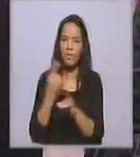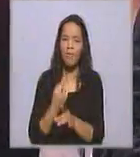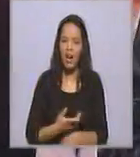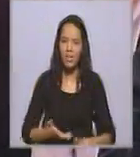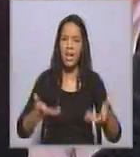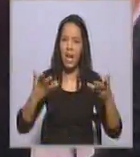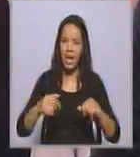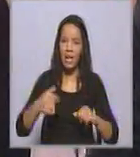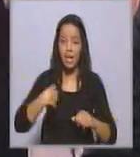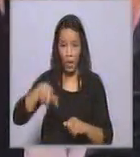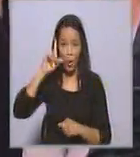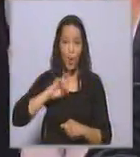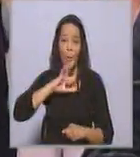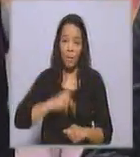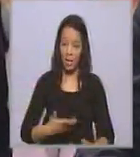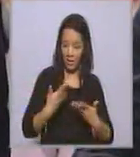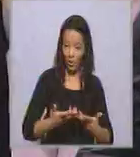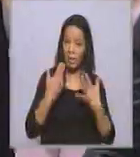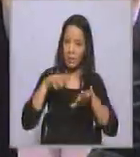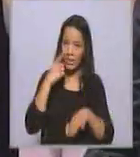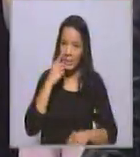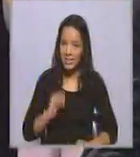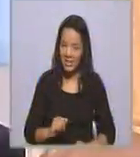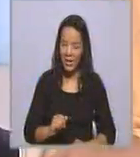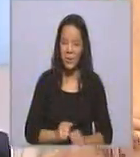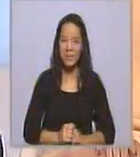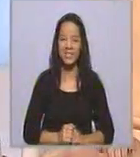enviar a vida. Eu sou uma mãe moderna, mas nem tanto. Não é isso, ela compreende